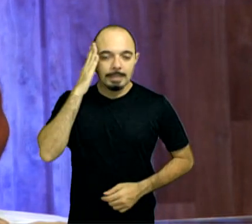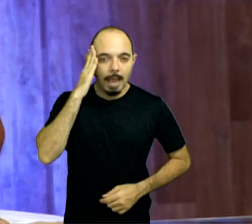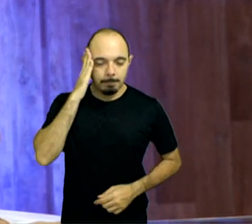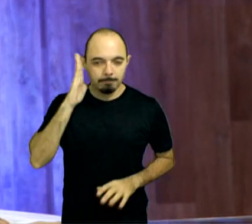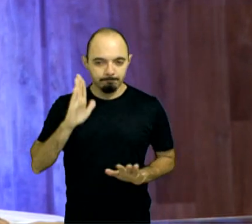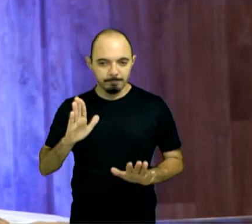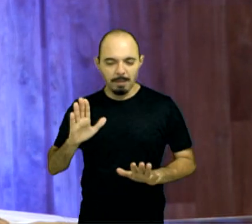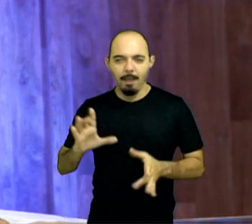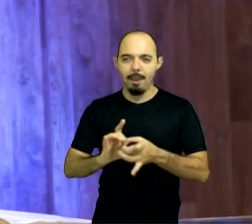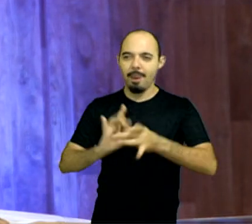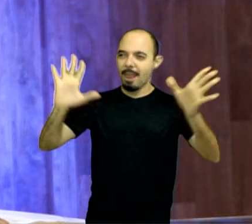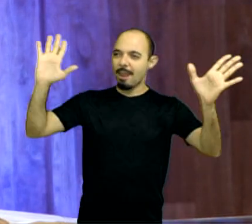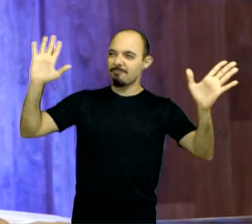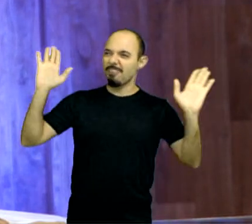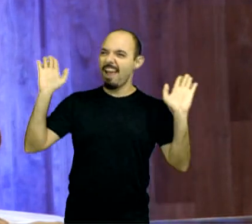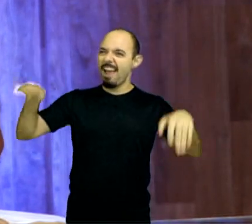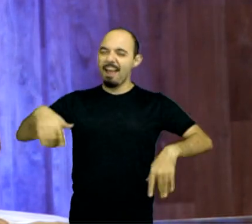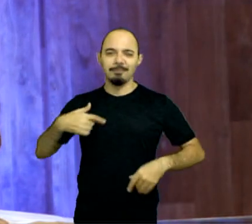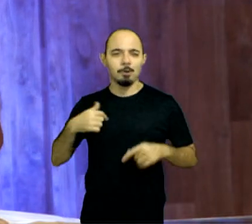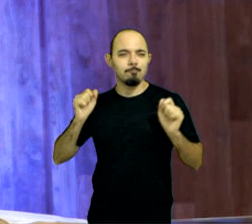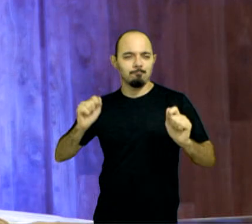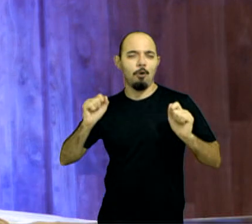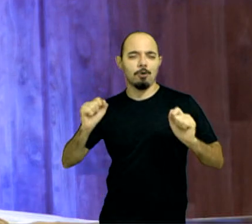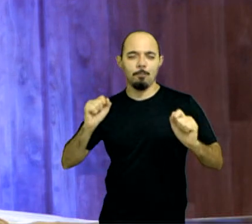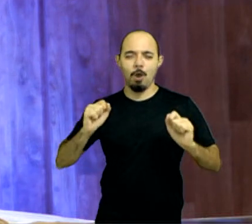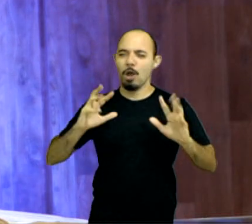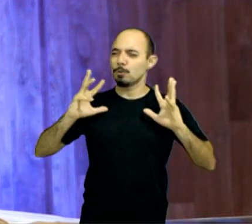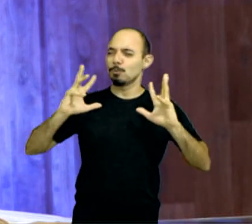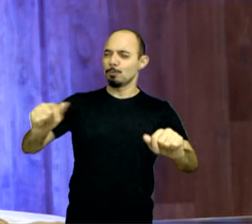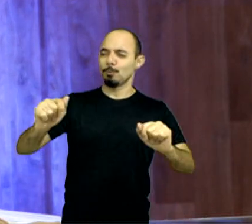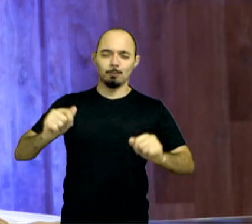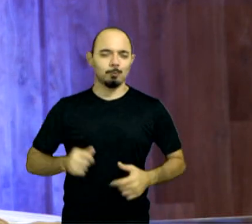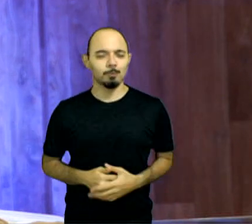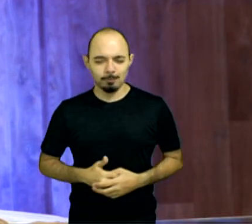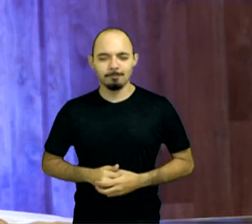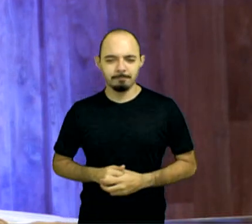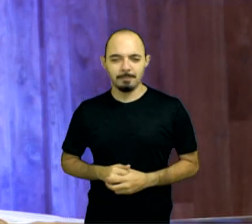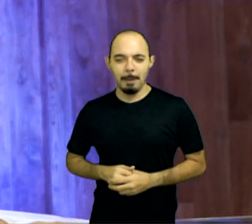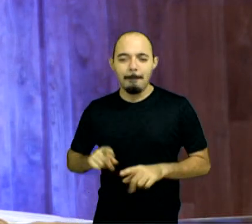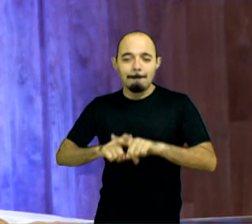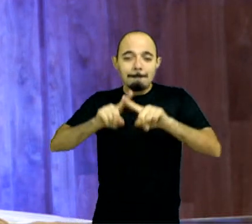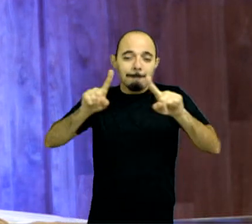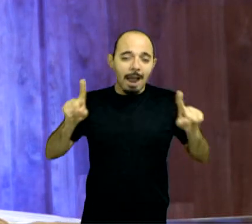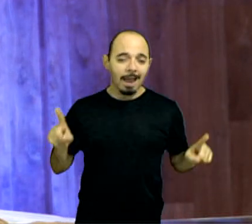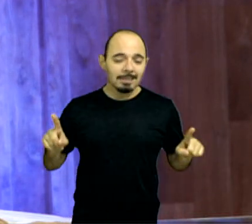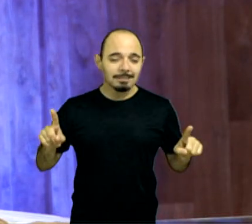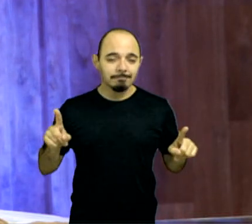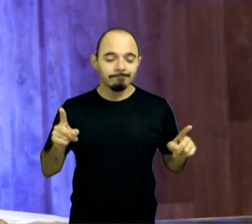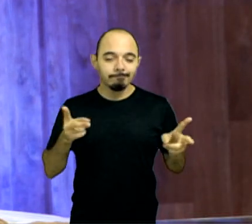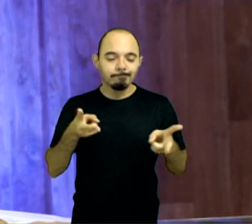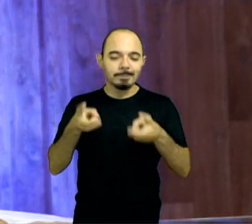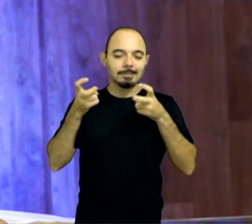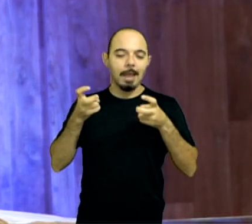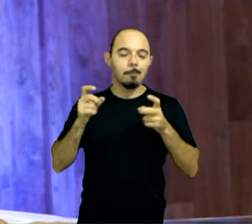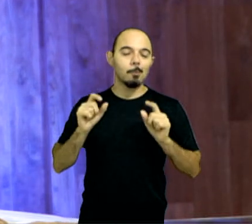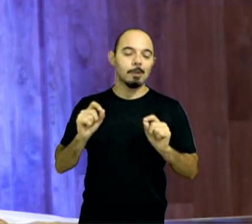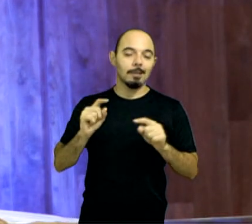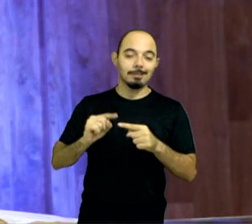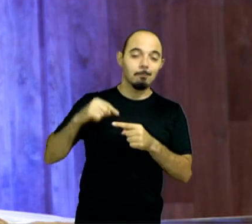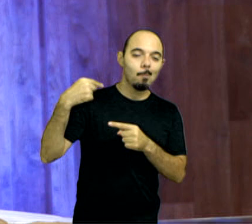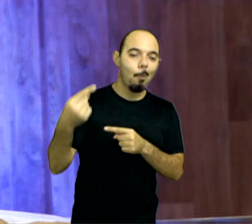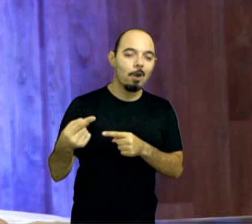libera, ela se autoriza e ela não percebe que aquilo vai trazer um